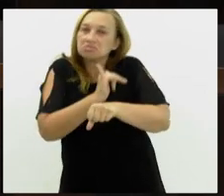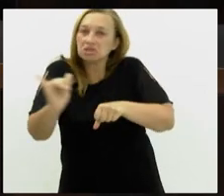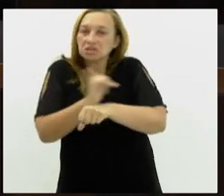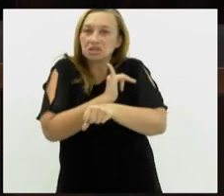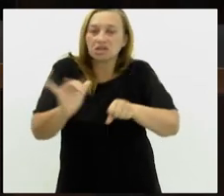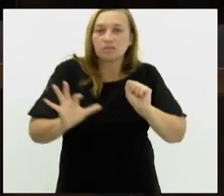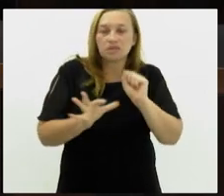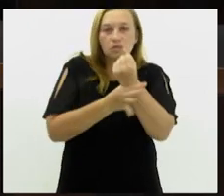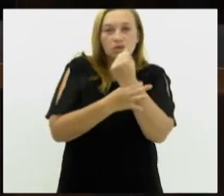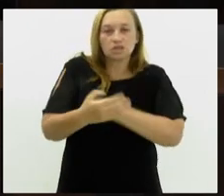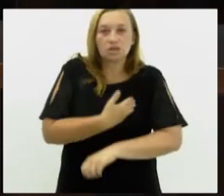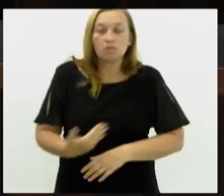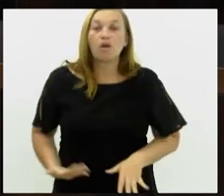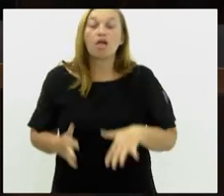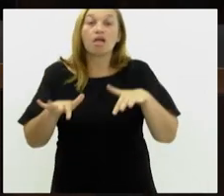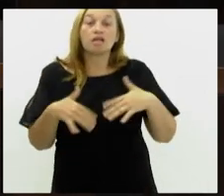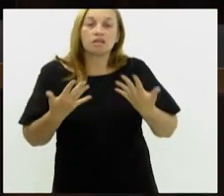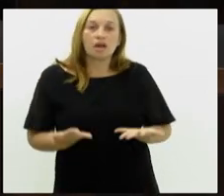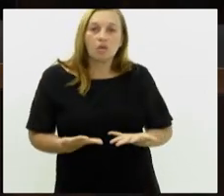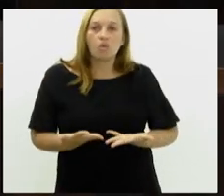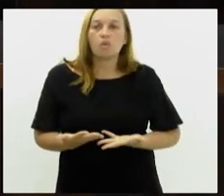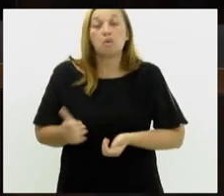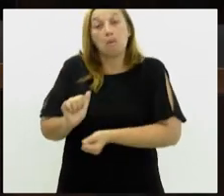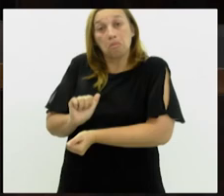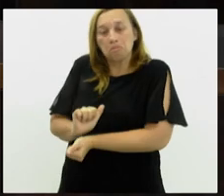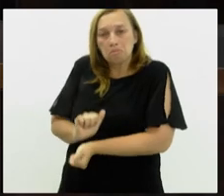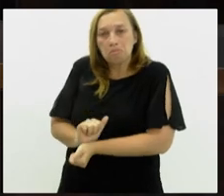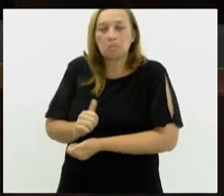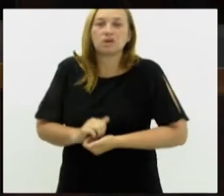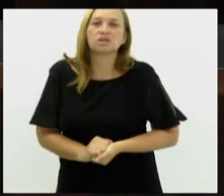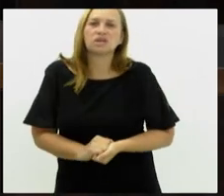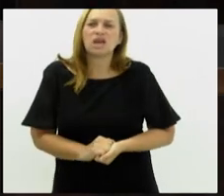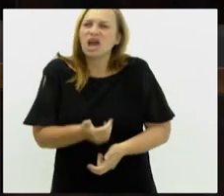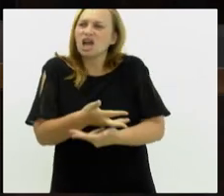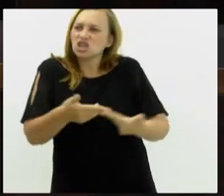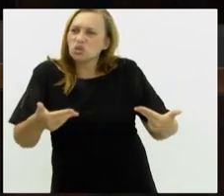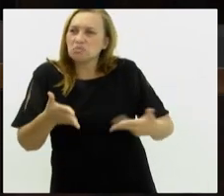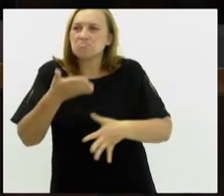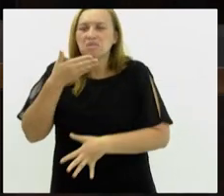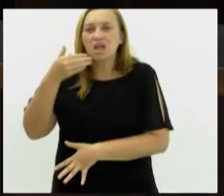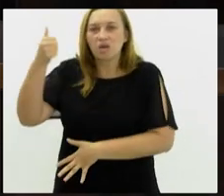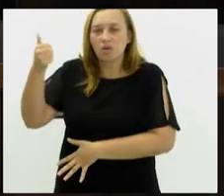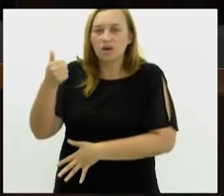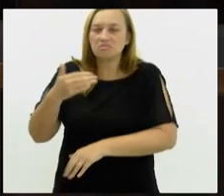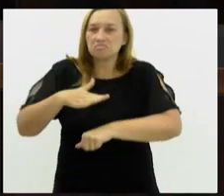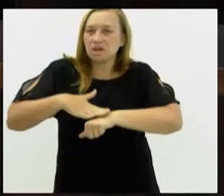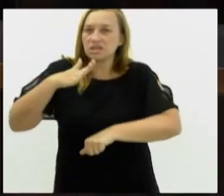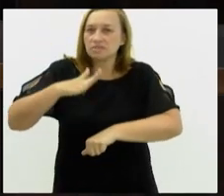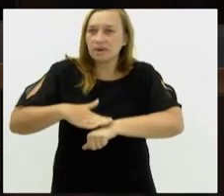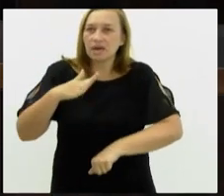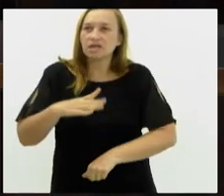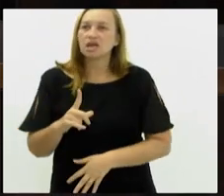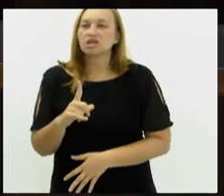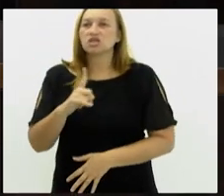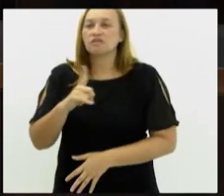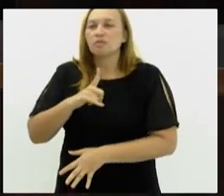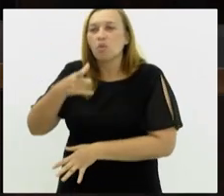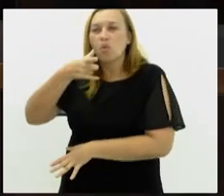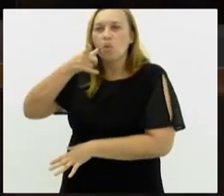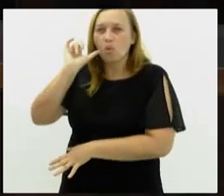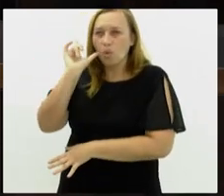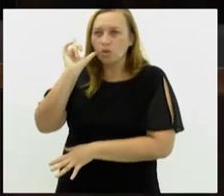segurança pública. Então, eu espero, né, que as coisas melhorem cada vez mais. Nós tivemos ontem,